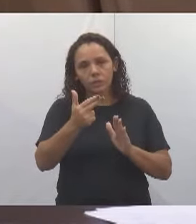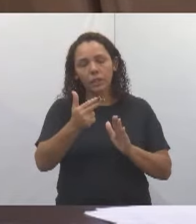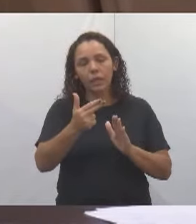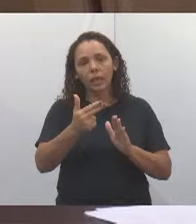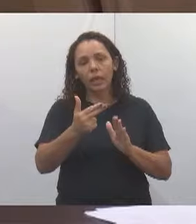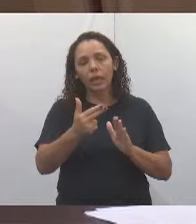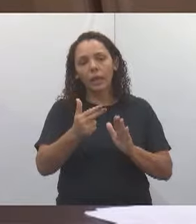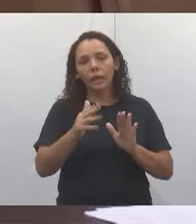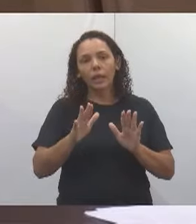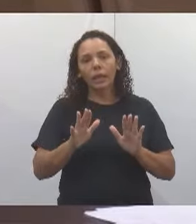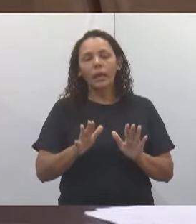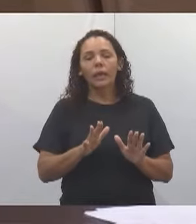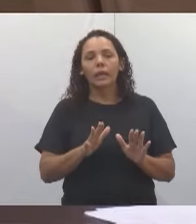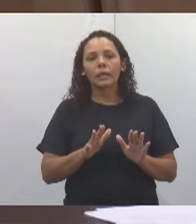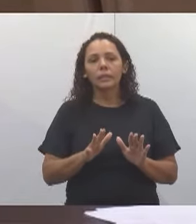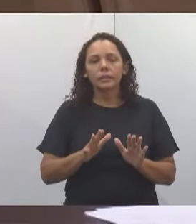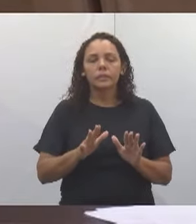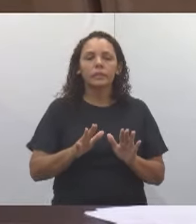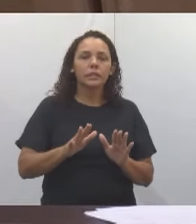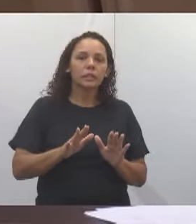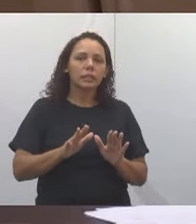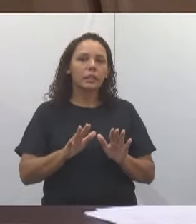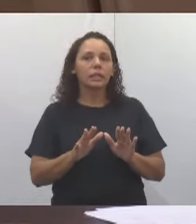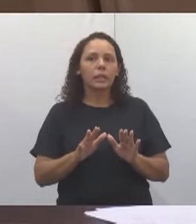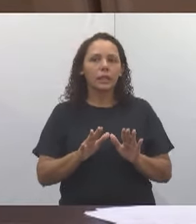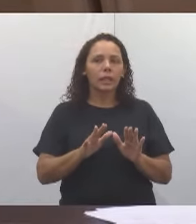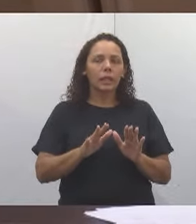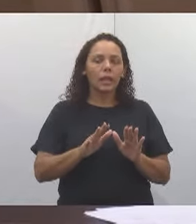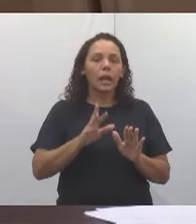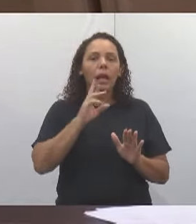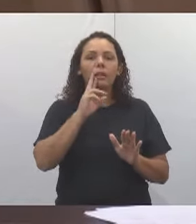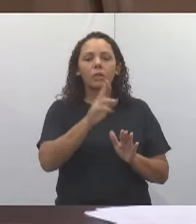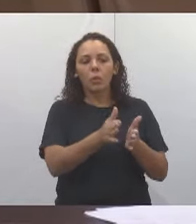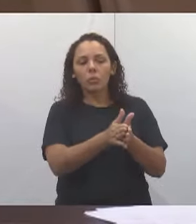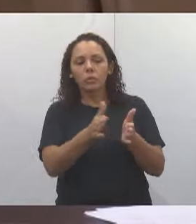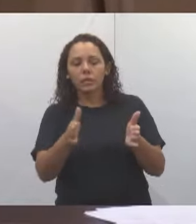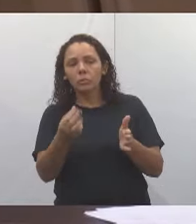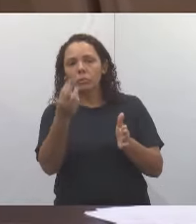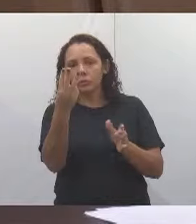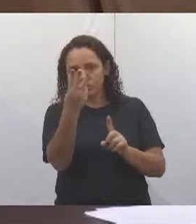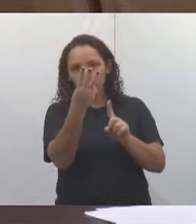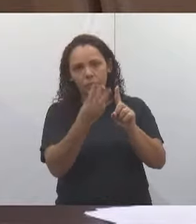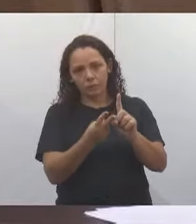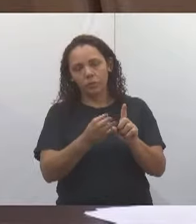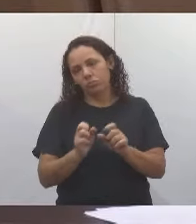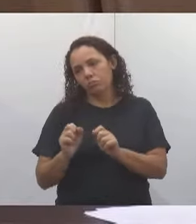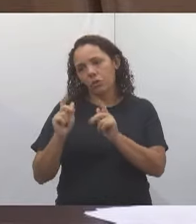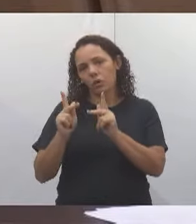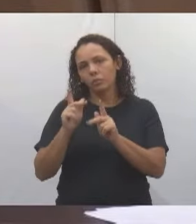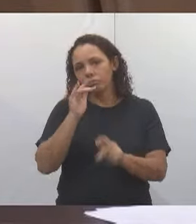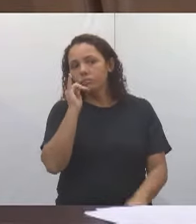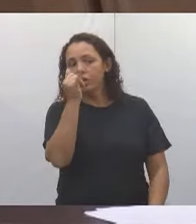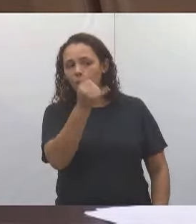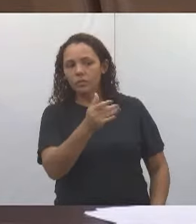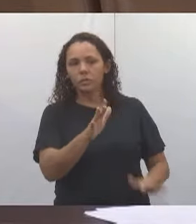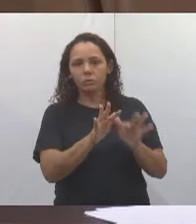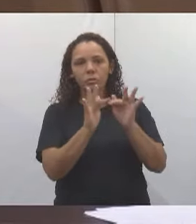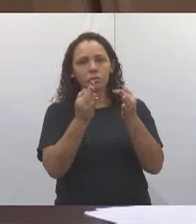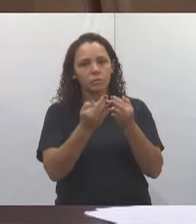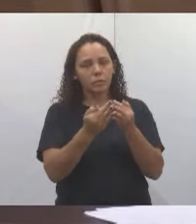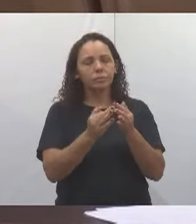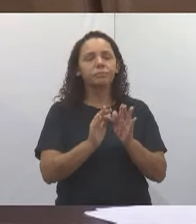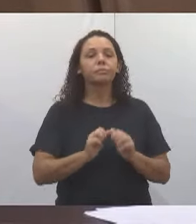eles, seriam feitos em 3 meses. E a gente deu essa notícia para a família. E no